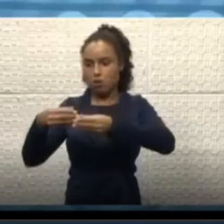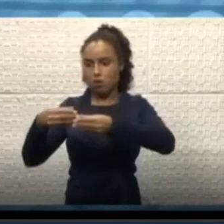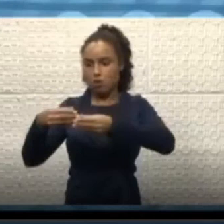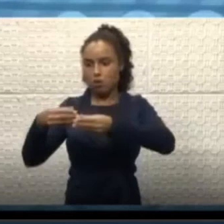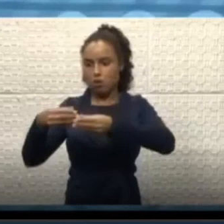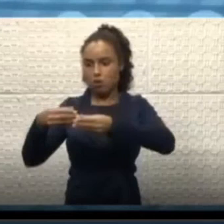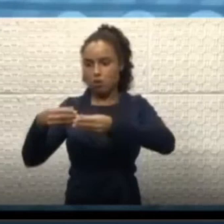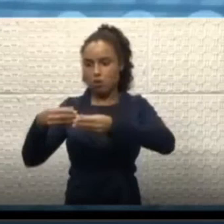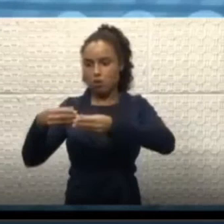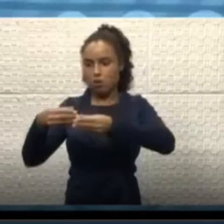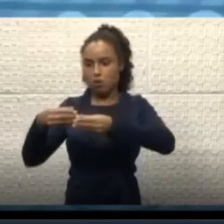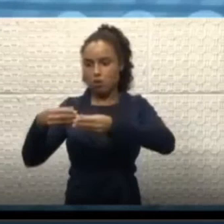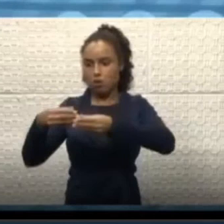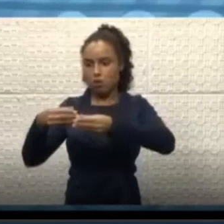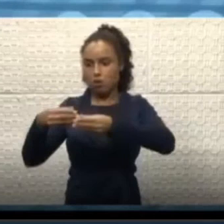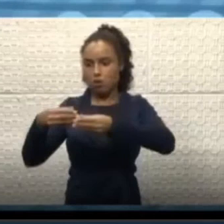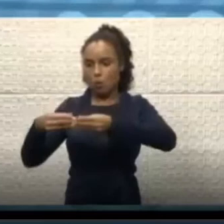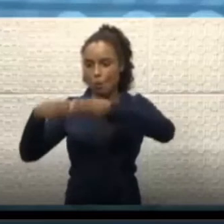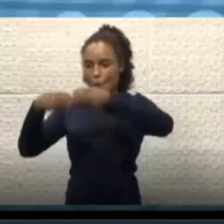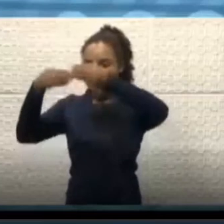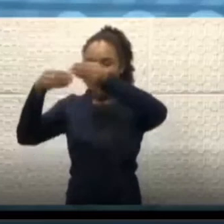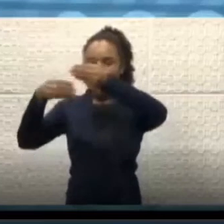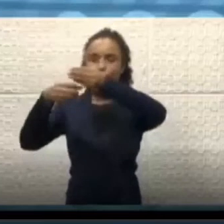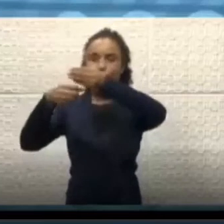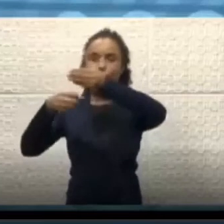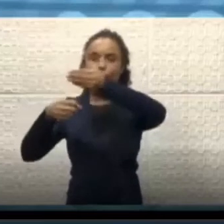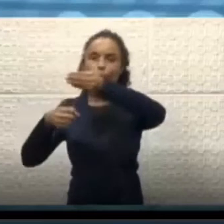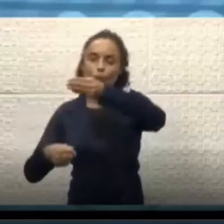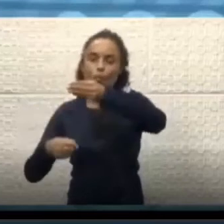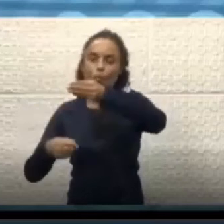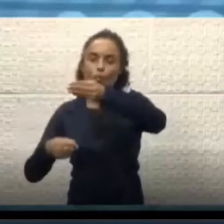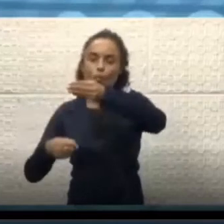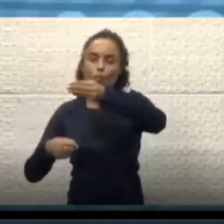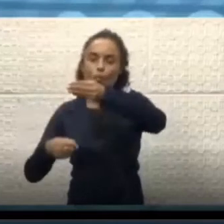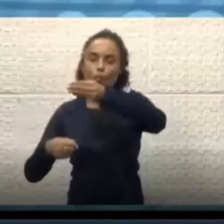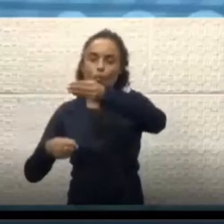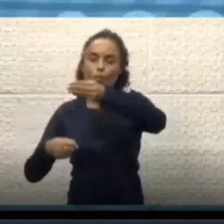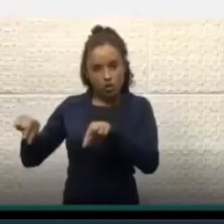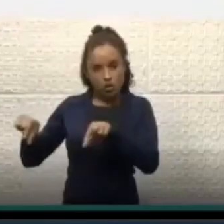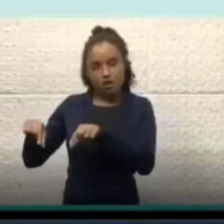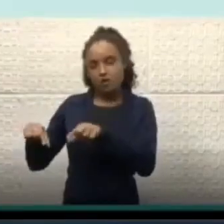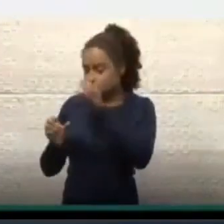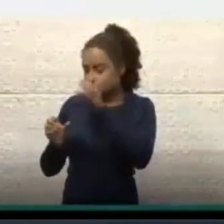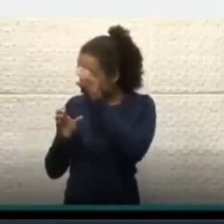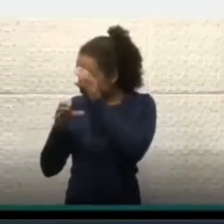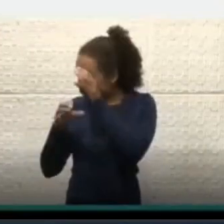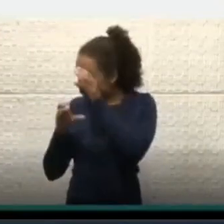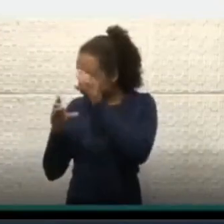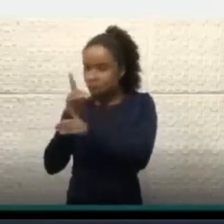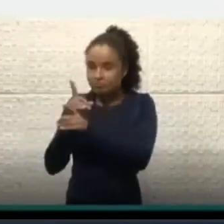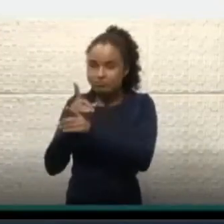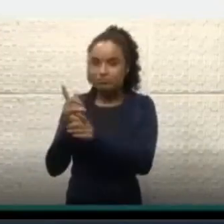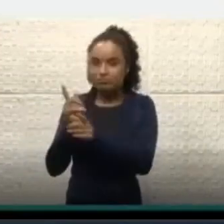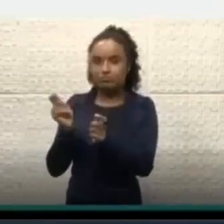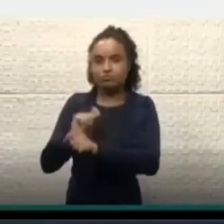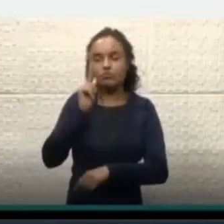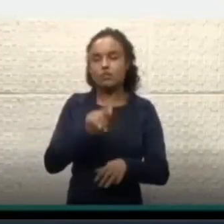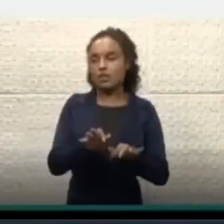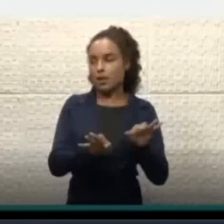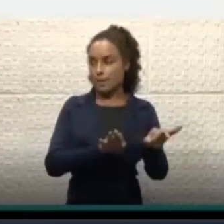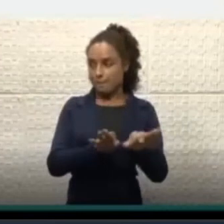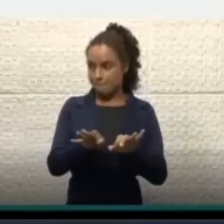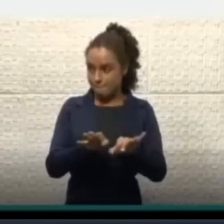a lâmina para fazer a observação. Vamos à preparação desses materiais. Vamos para o slide para a gente ver.